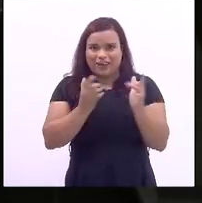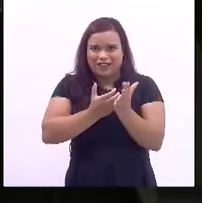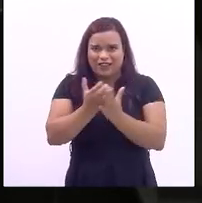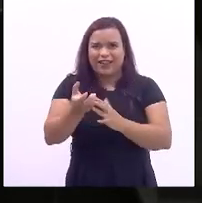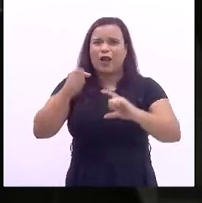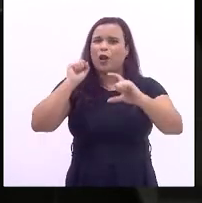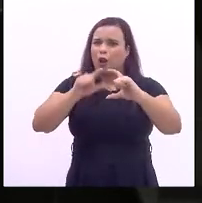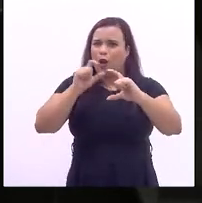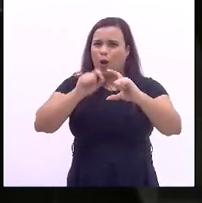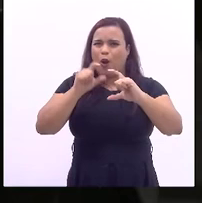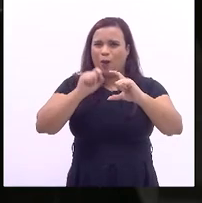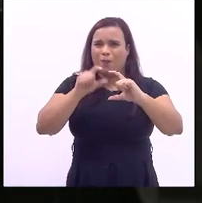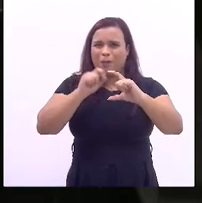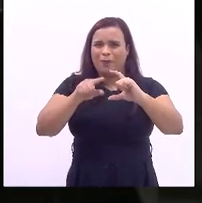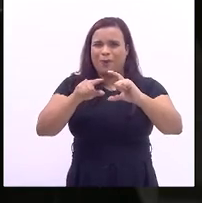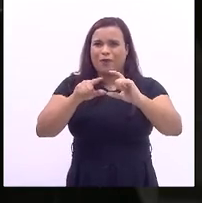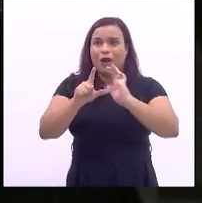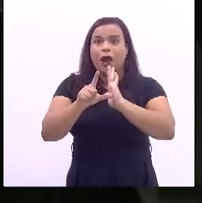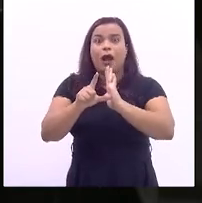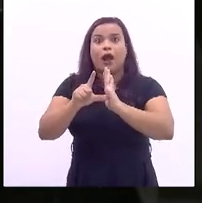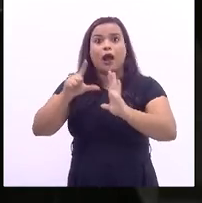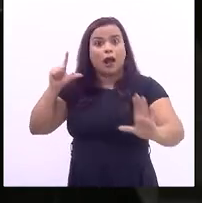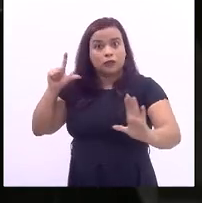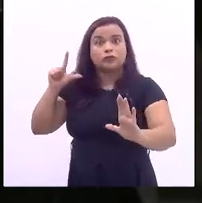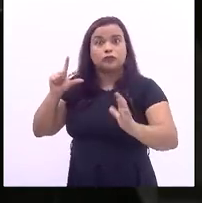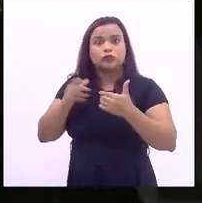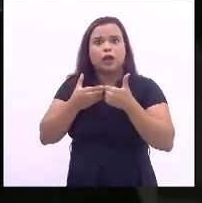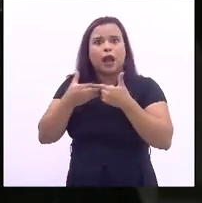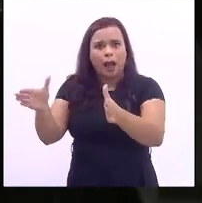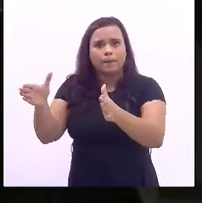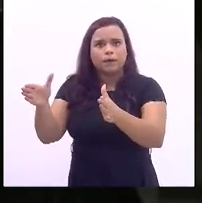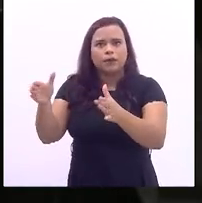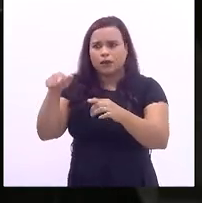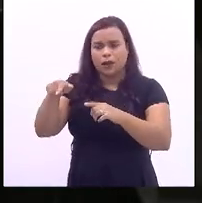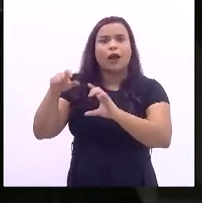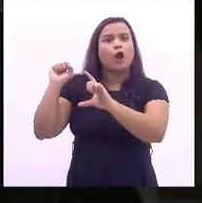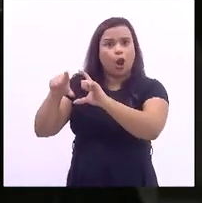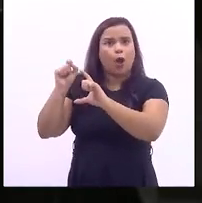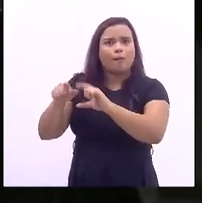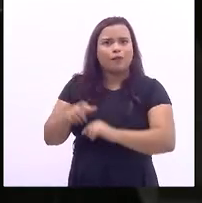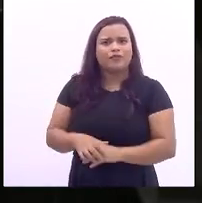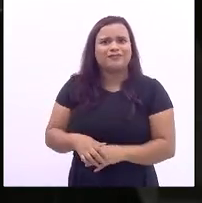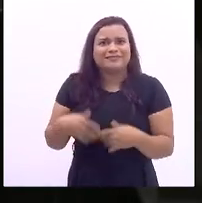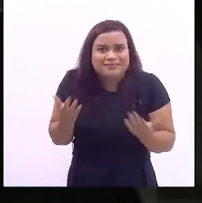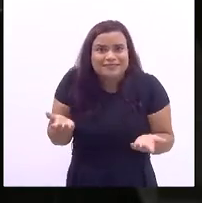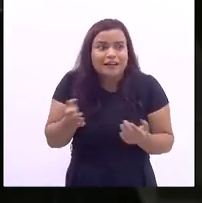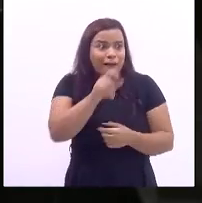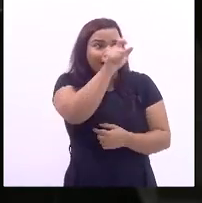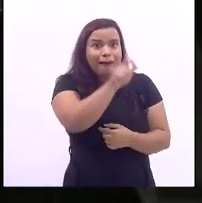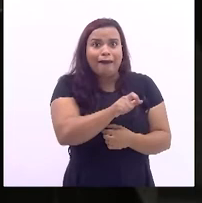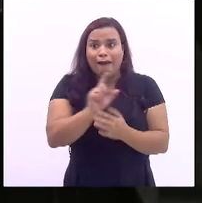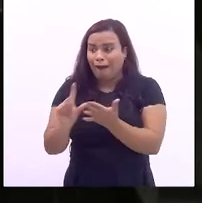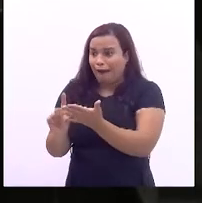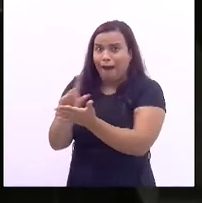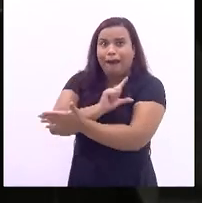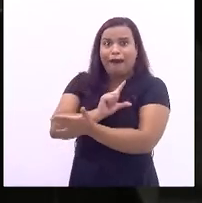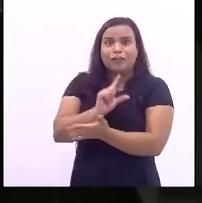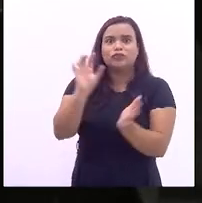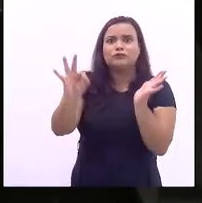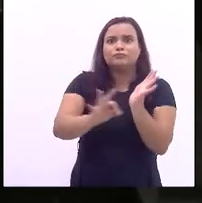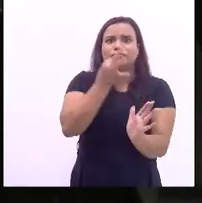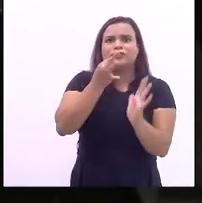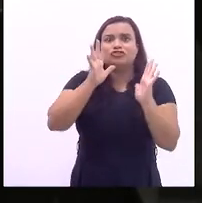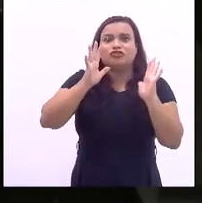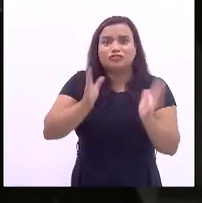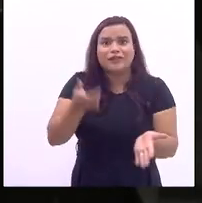Globo antes mesmo da Globo está funcionando ele tá lá na raige da TV Globo na raiz